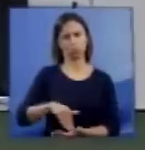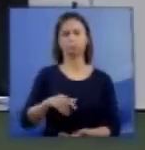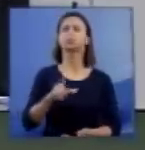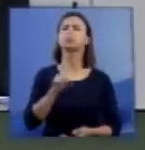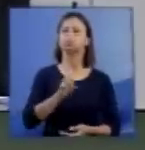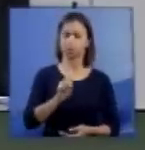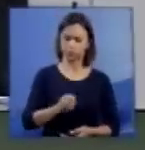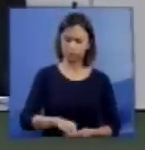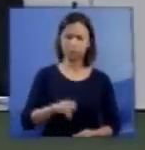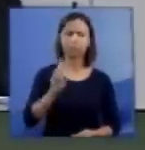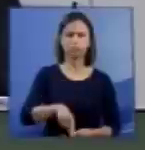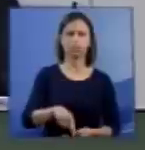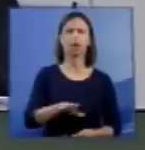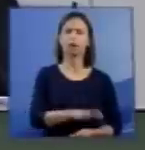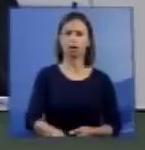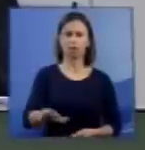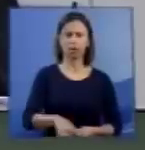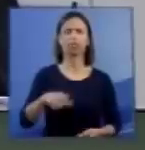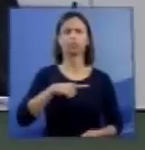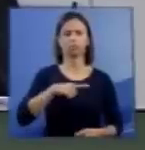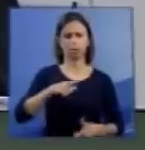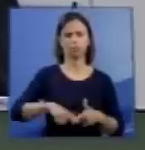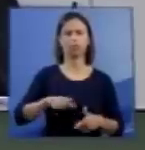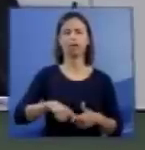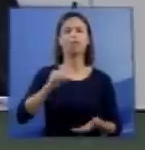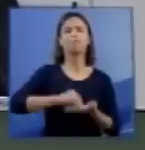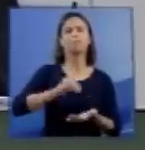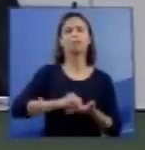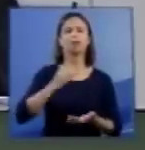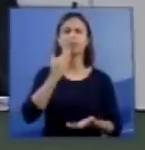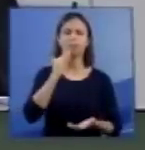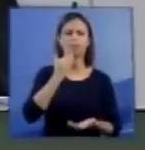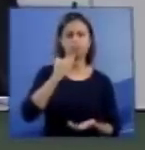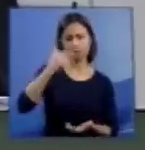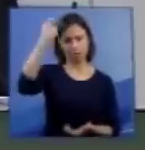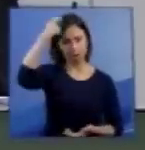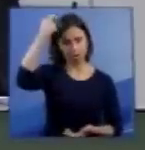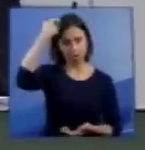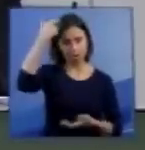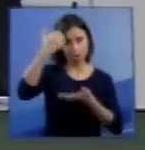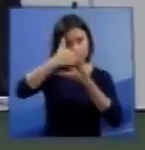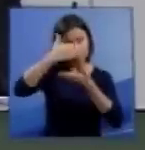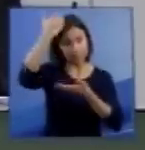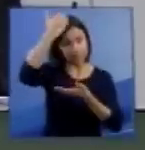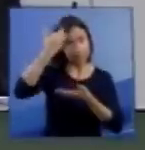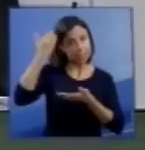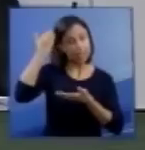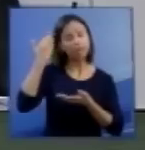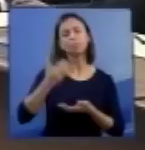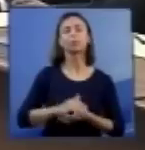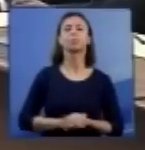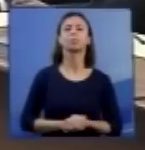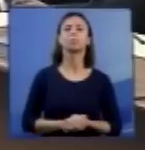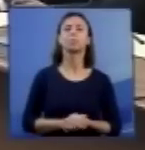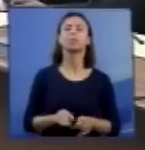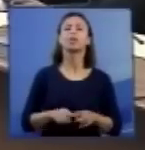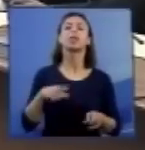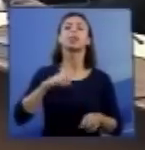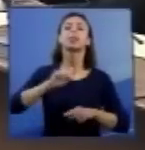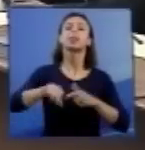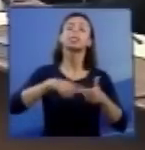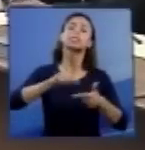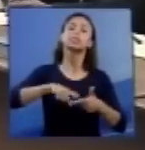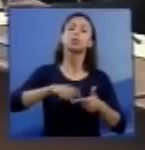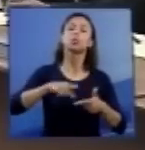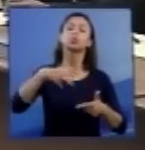com eh encefalia depois eh a morte a caracteriza a morte